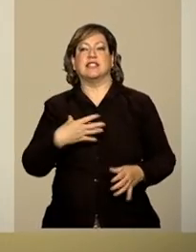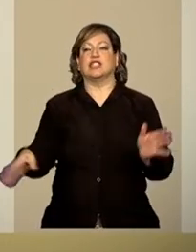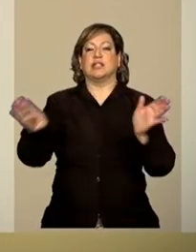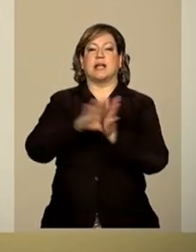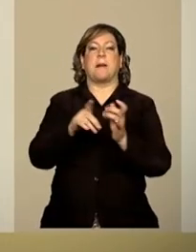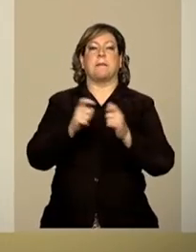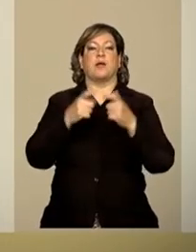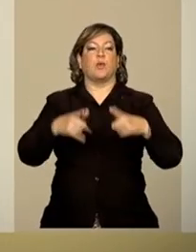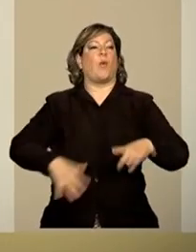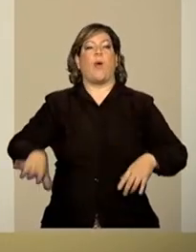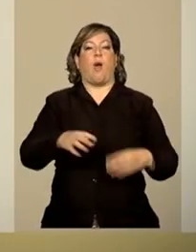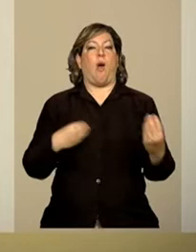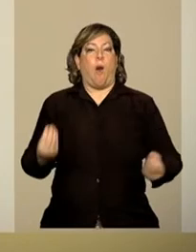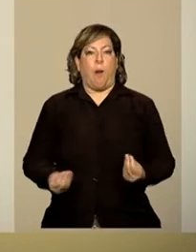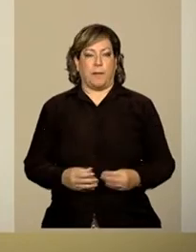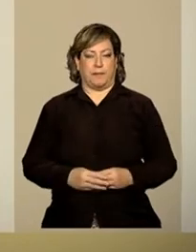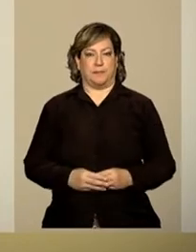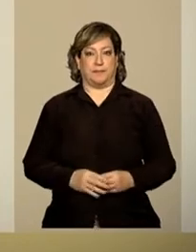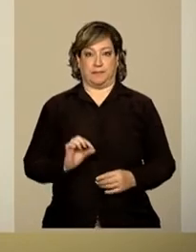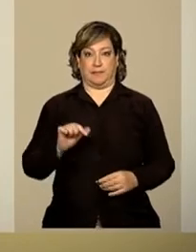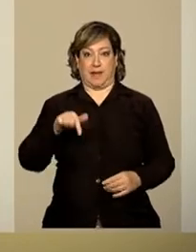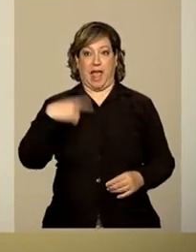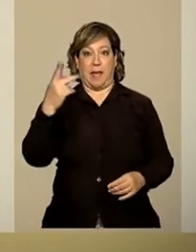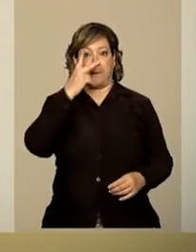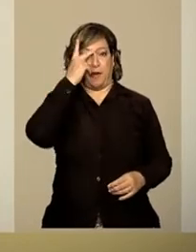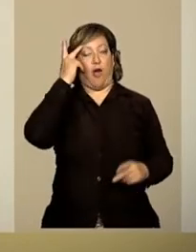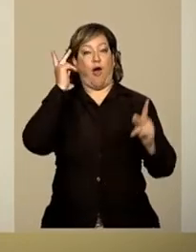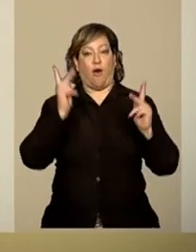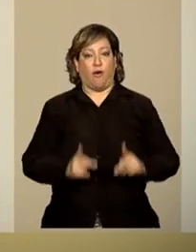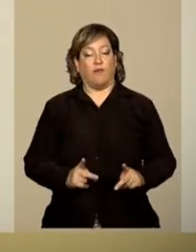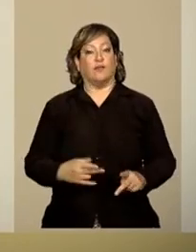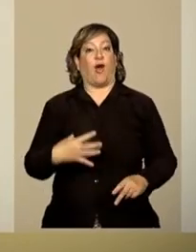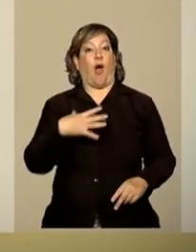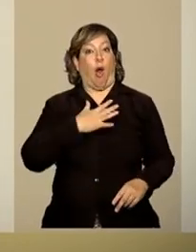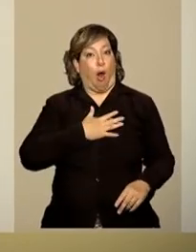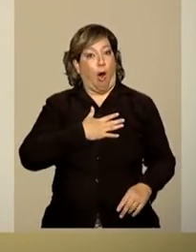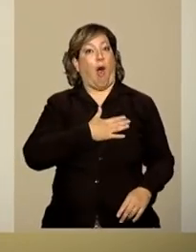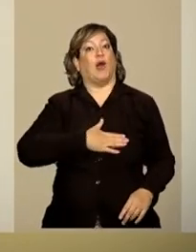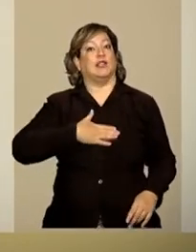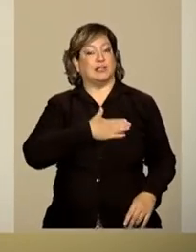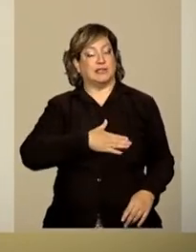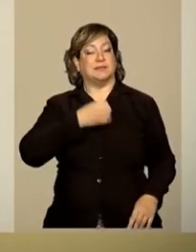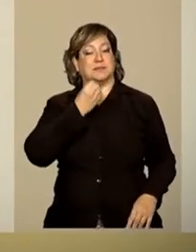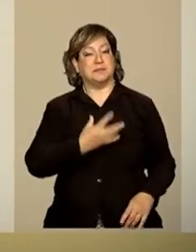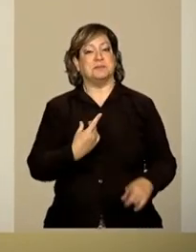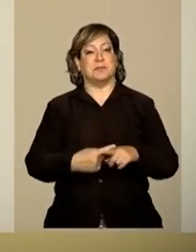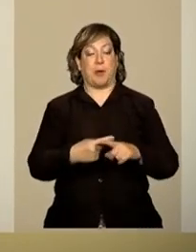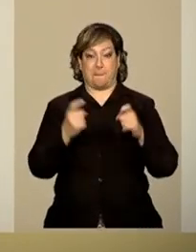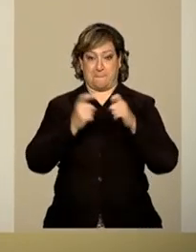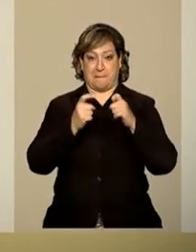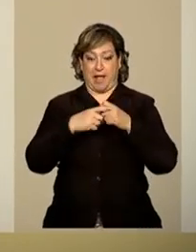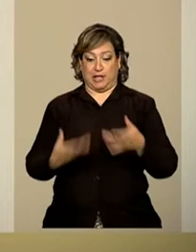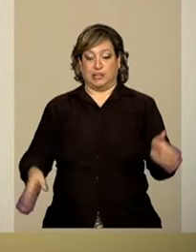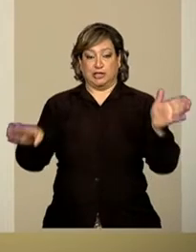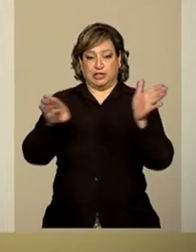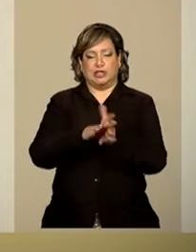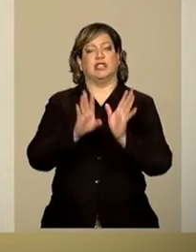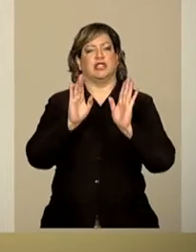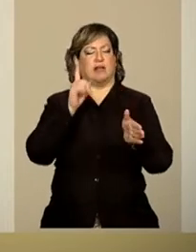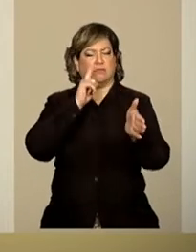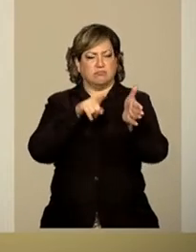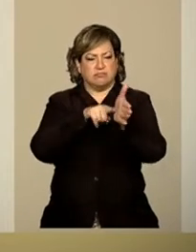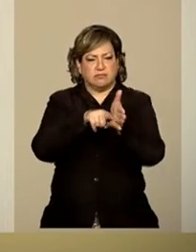nas Comunidades a reação oceano está sendo muito boa até porque os médicos ao chegarem já foram avaliados